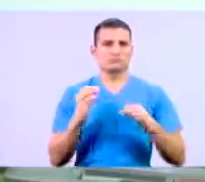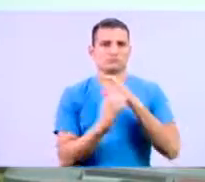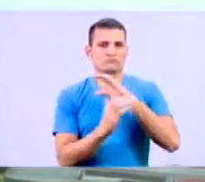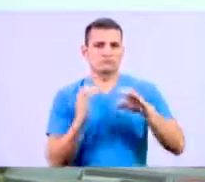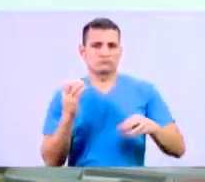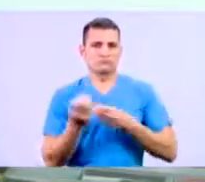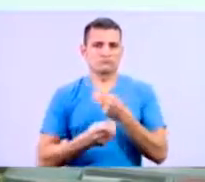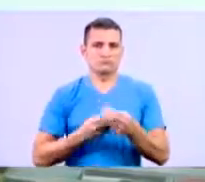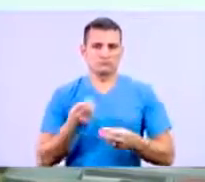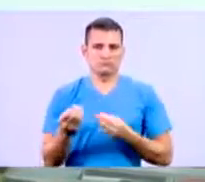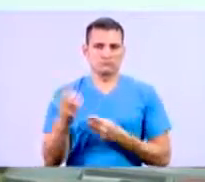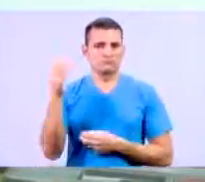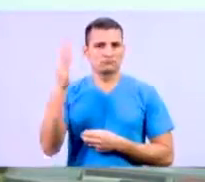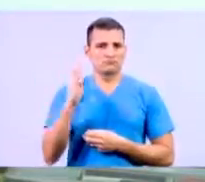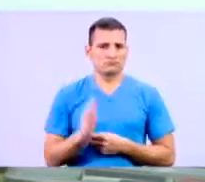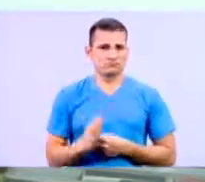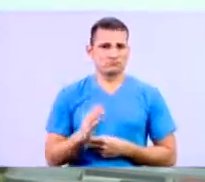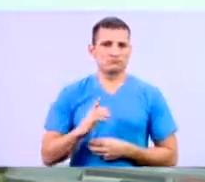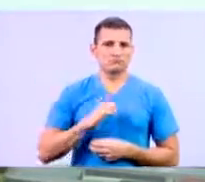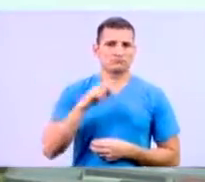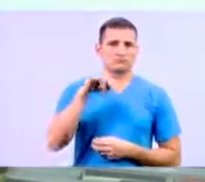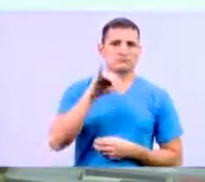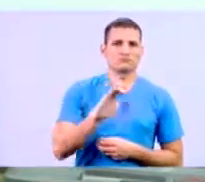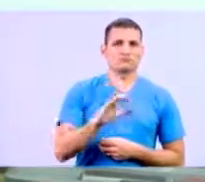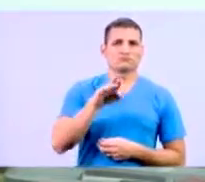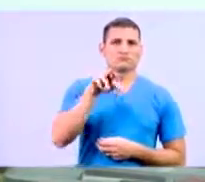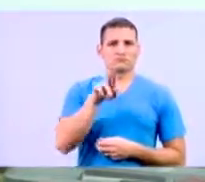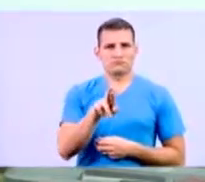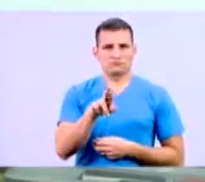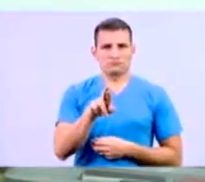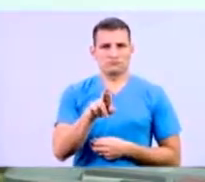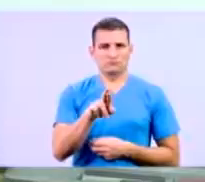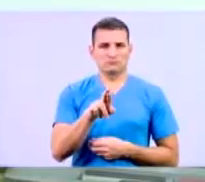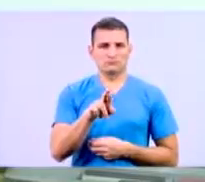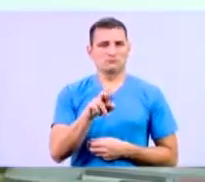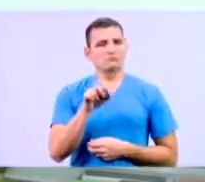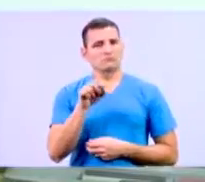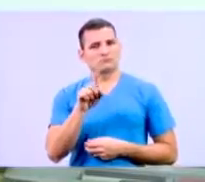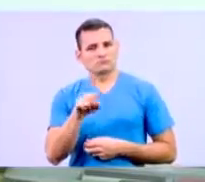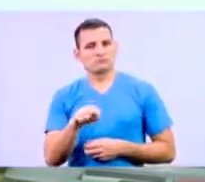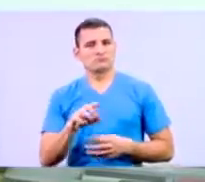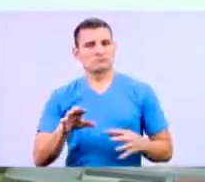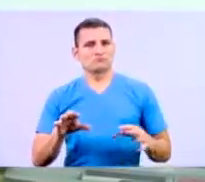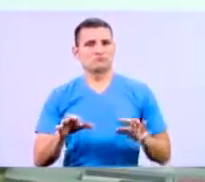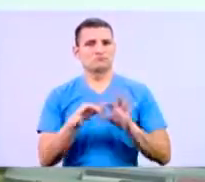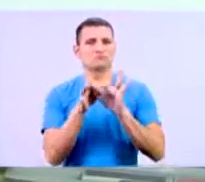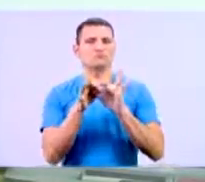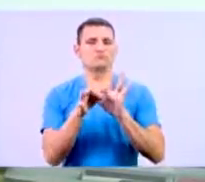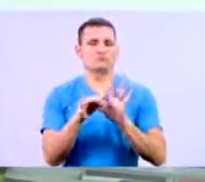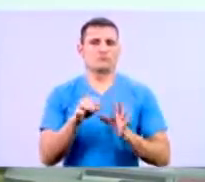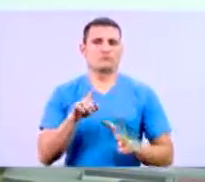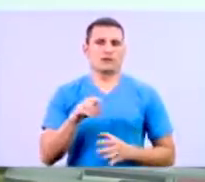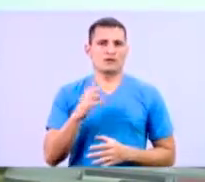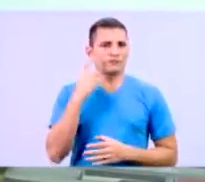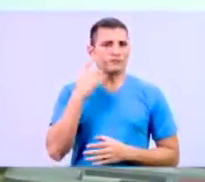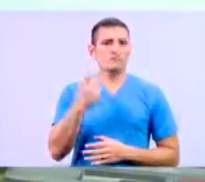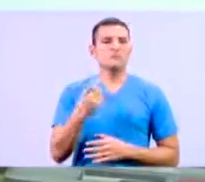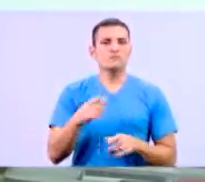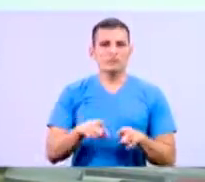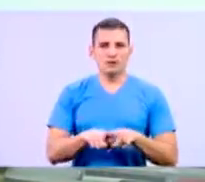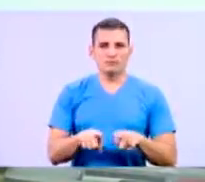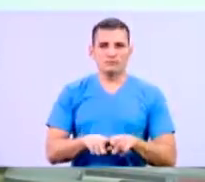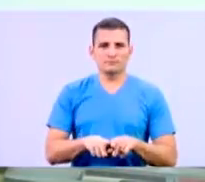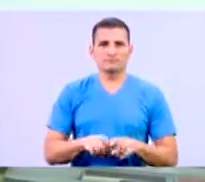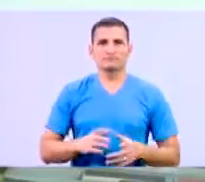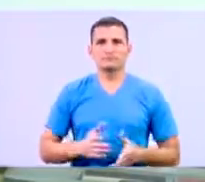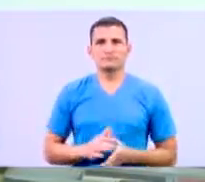conversam, né? Dentro do Brasil, nós temos o NIC-BR que promove essa integração. E é bem interessante, uma curiosidade,